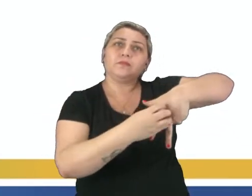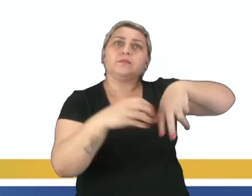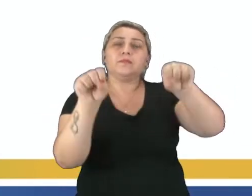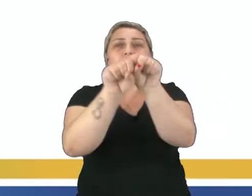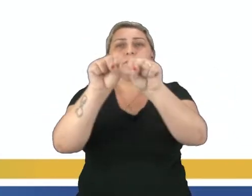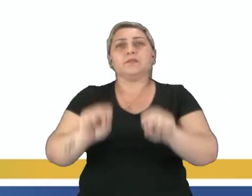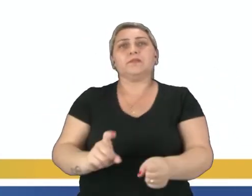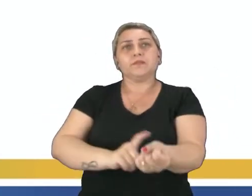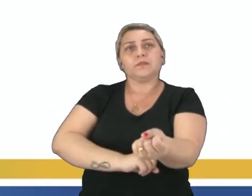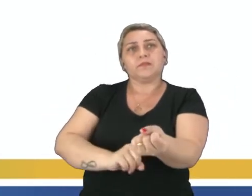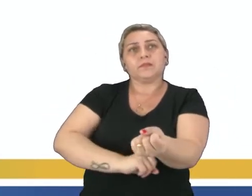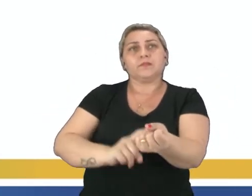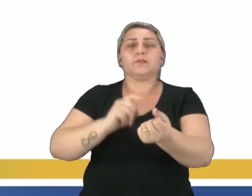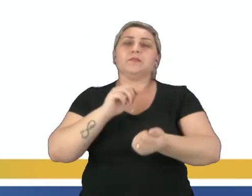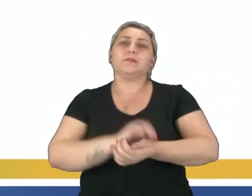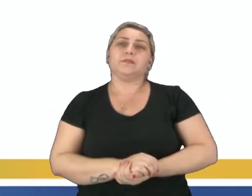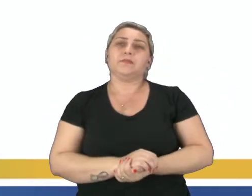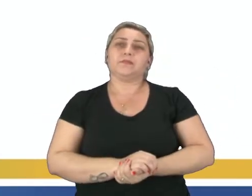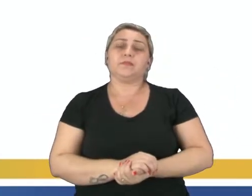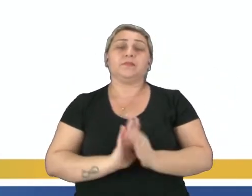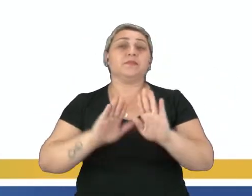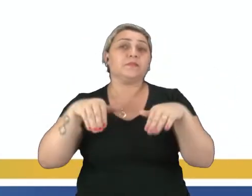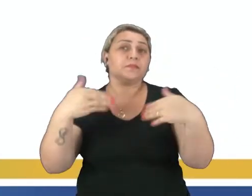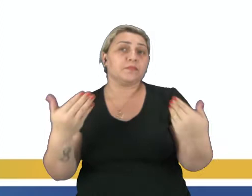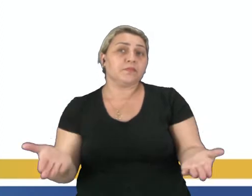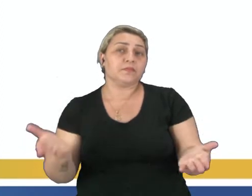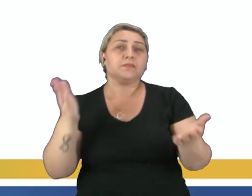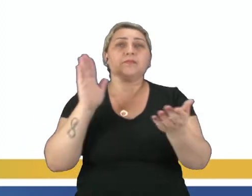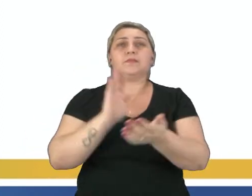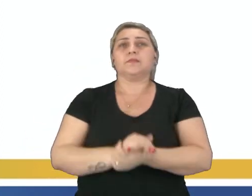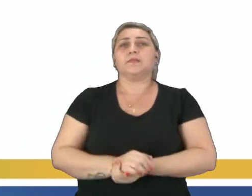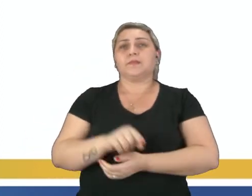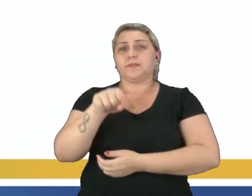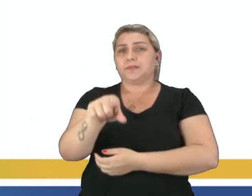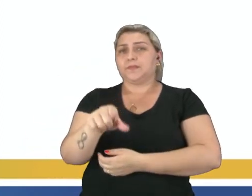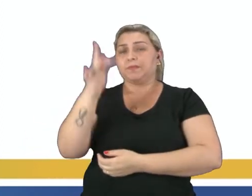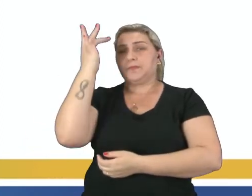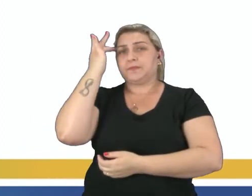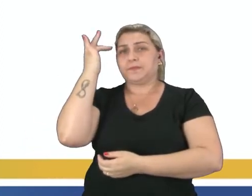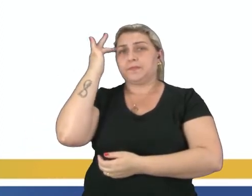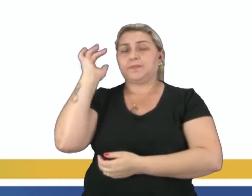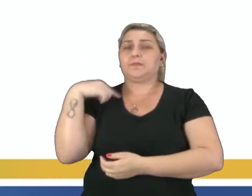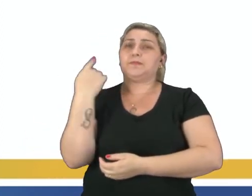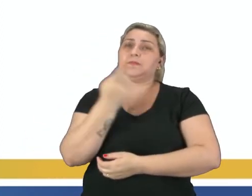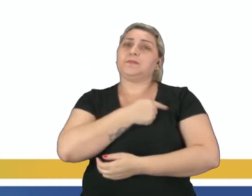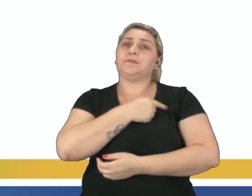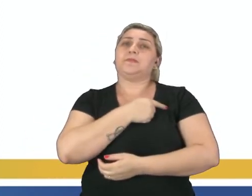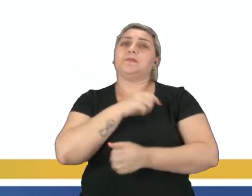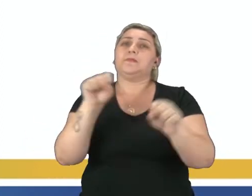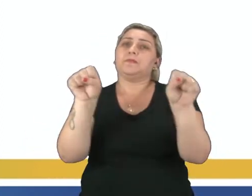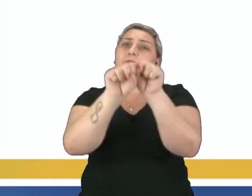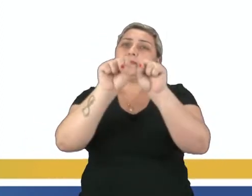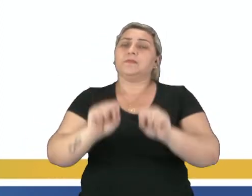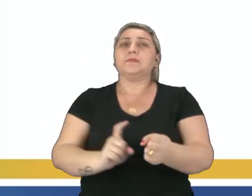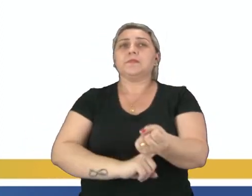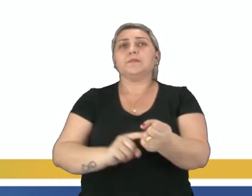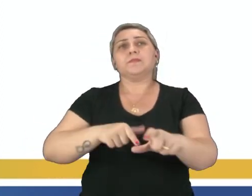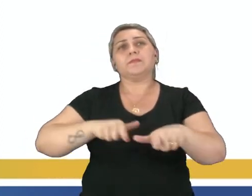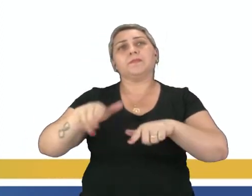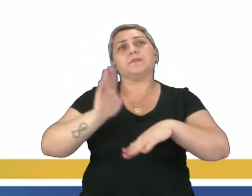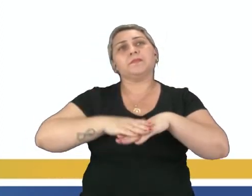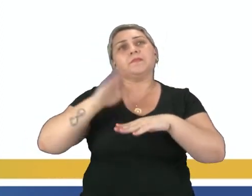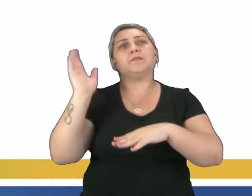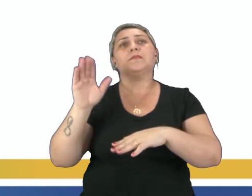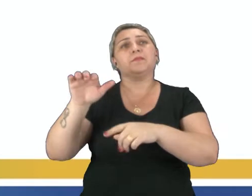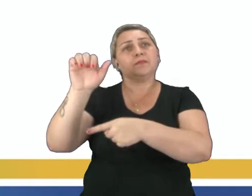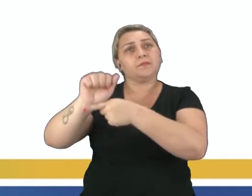Nesse caso, a única alternativa correta é a que fala o seguinte: os neurotransmissores estão relacionados com a transmissão